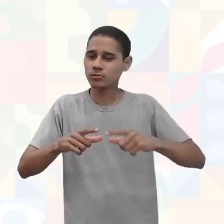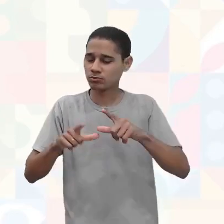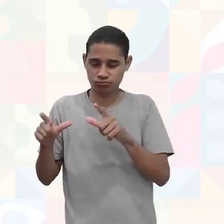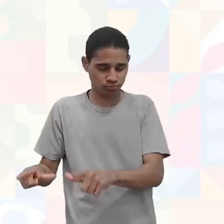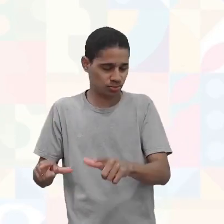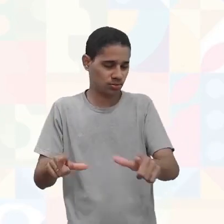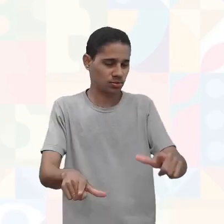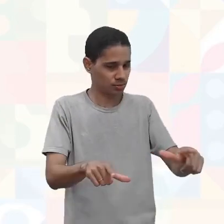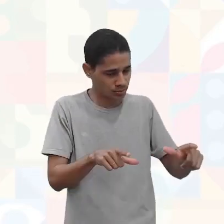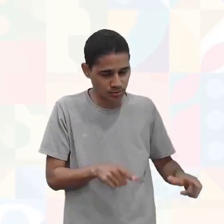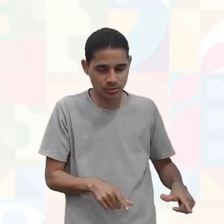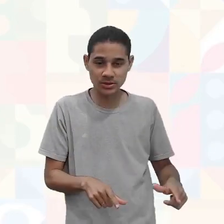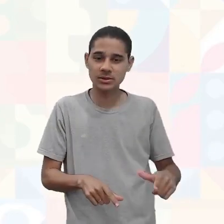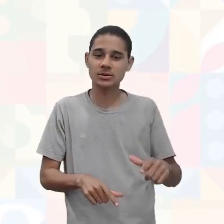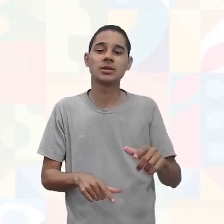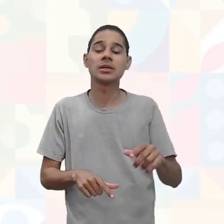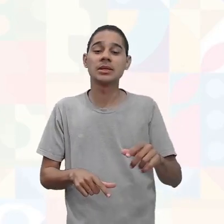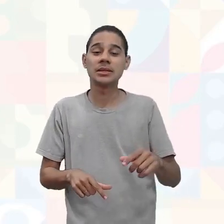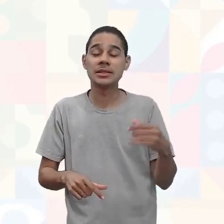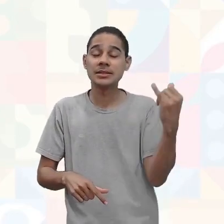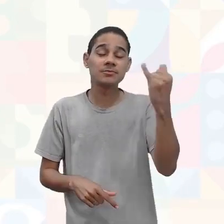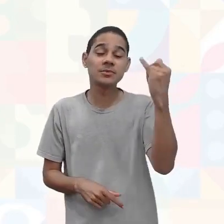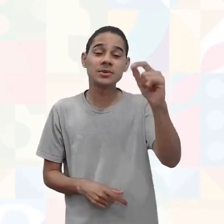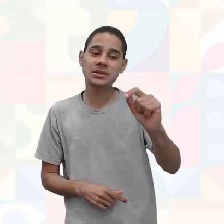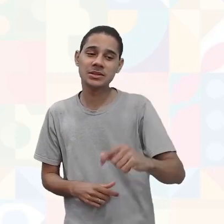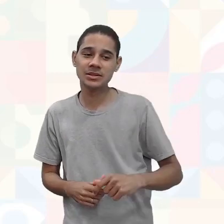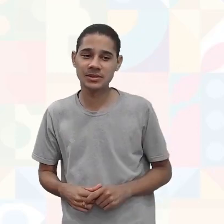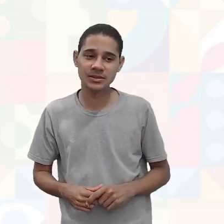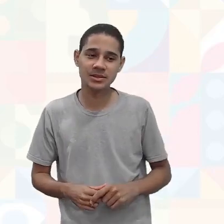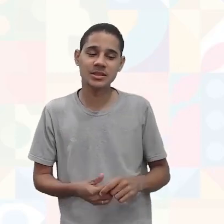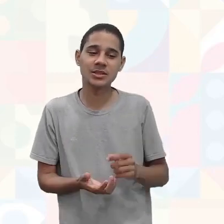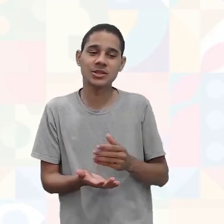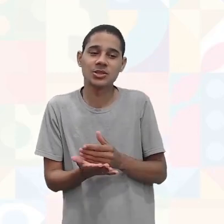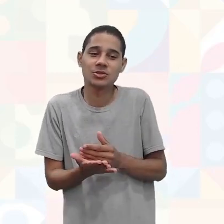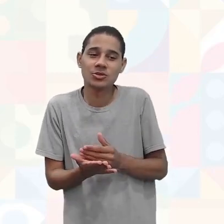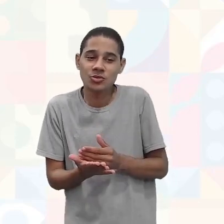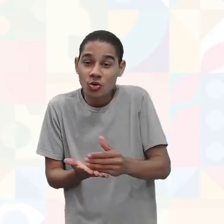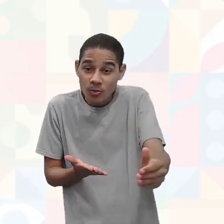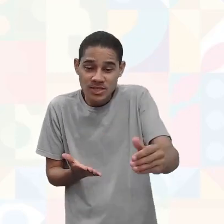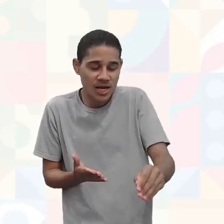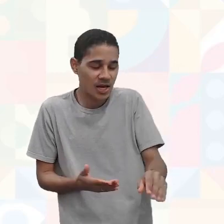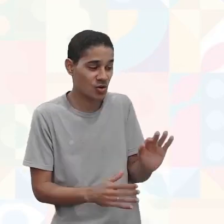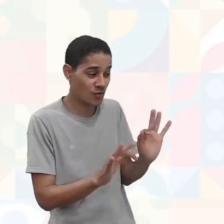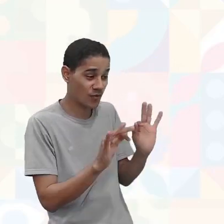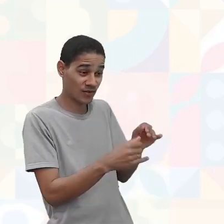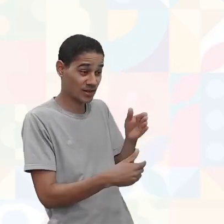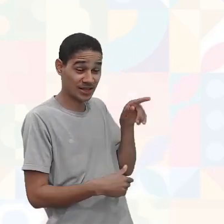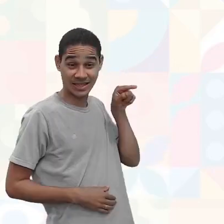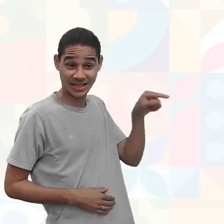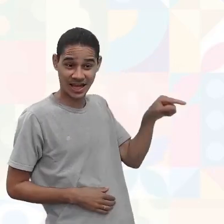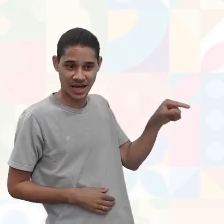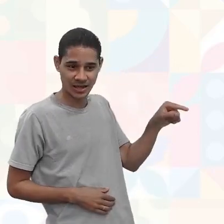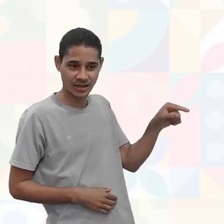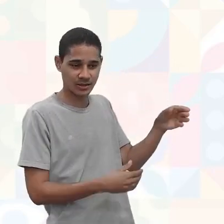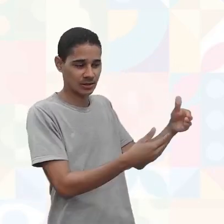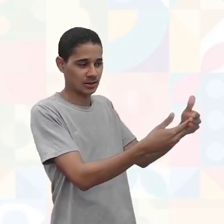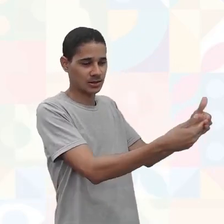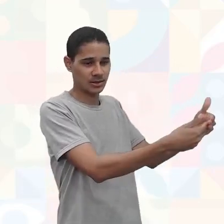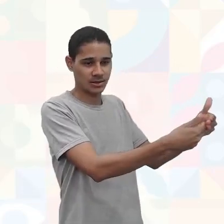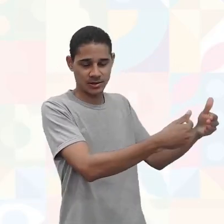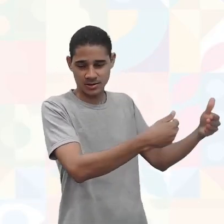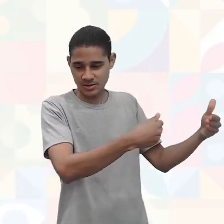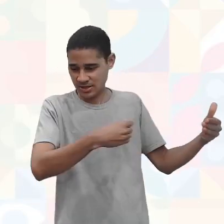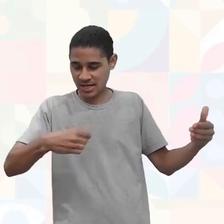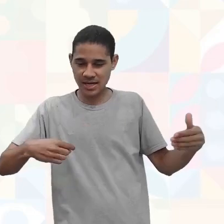a execução, é muito importante a pessoa começar justamente do fundo do cômodo, do fim do cômodo, à direção da